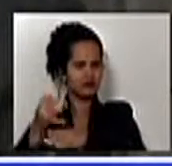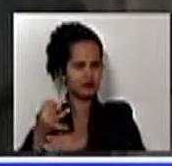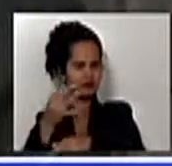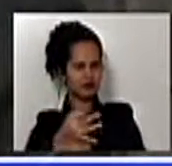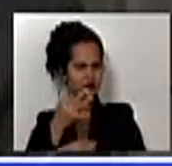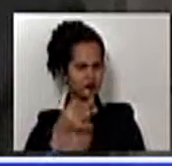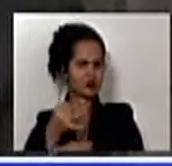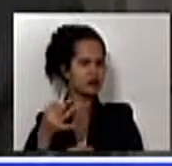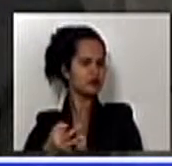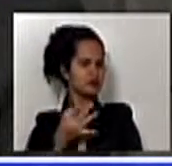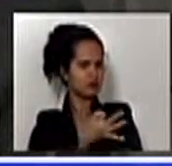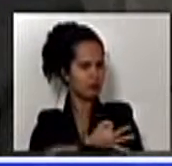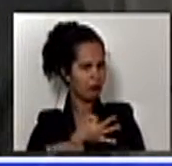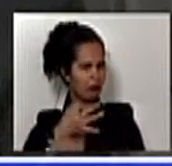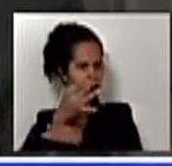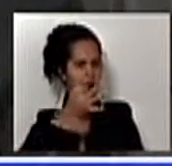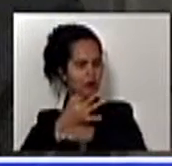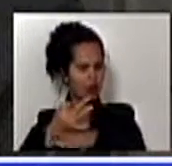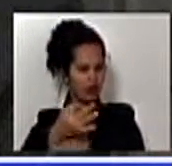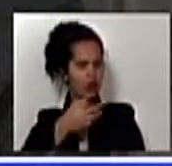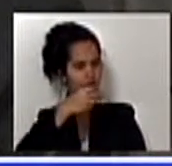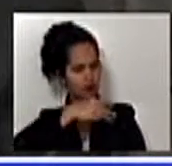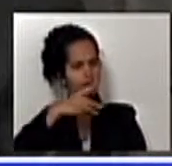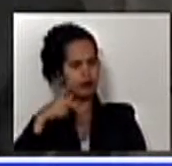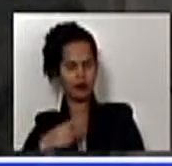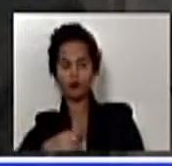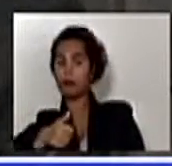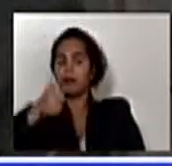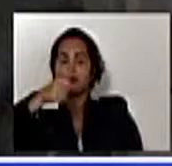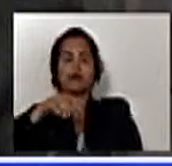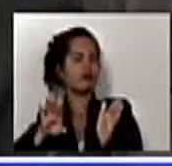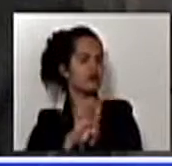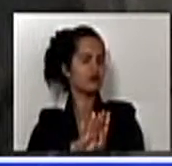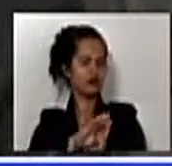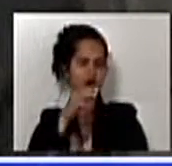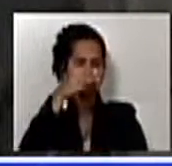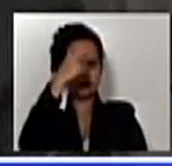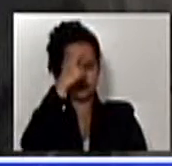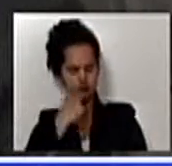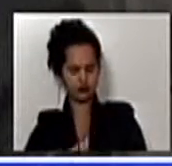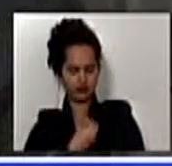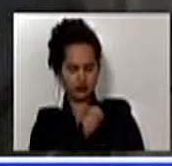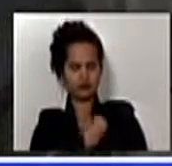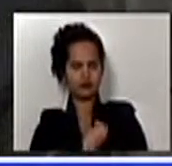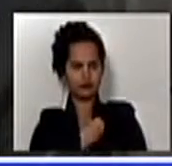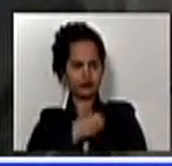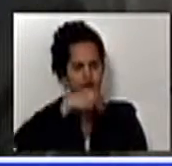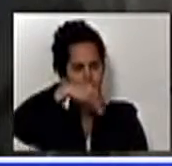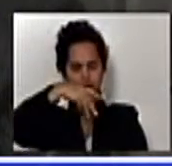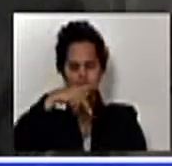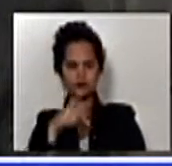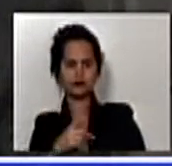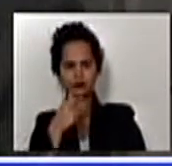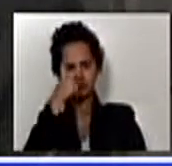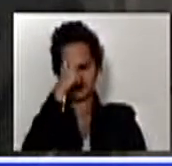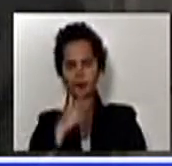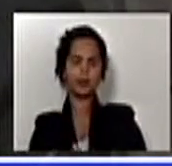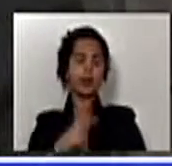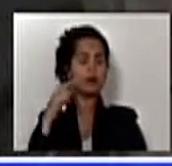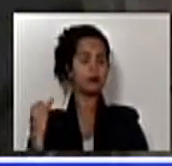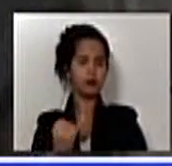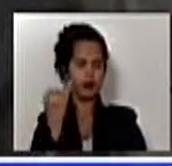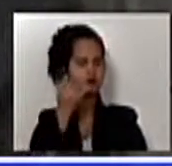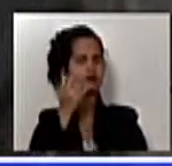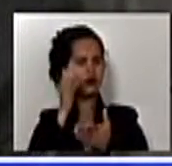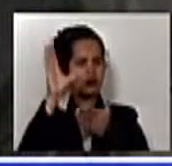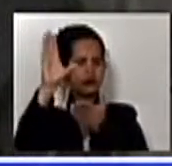de autoridades. Né? O Ministério Público veio, foi o primeiro que chegou, porque ele sabe da importância do orçamento